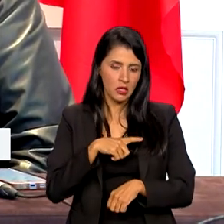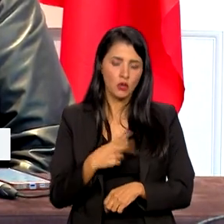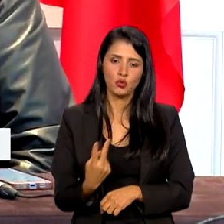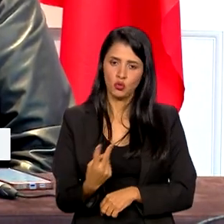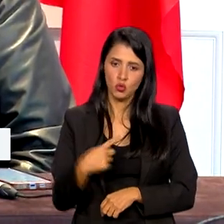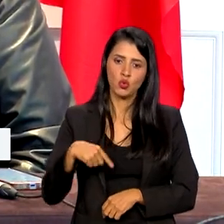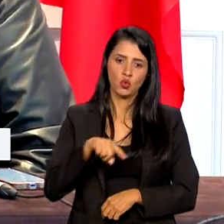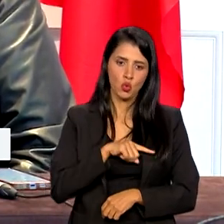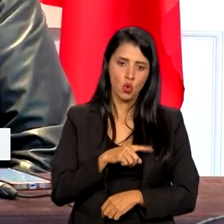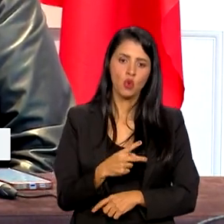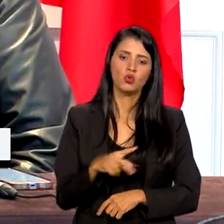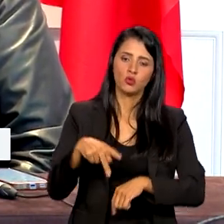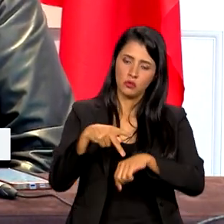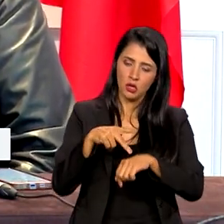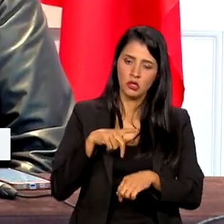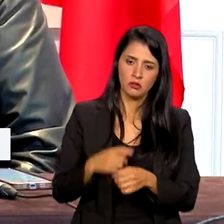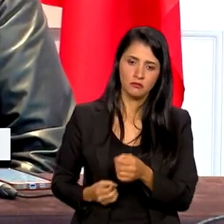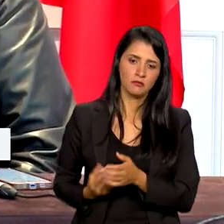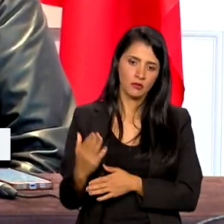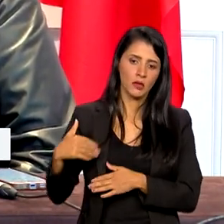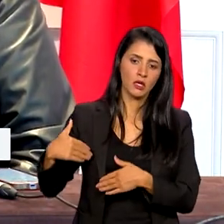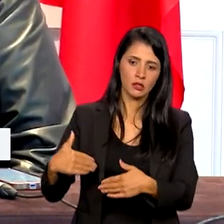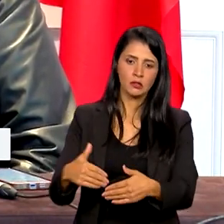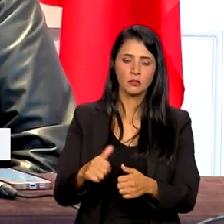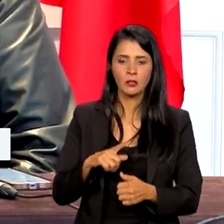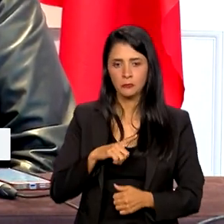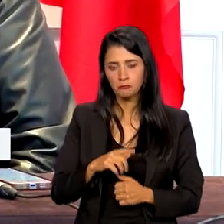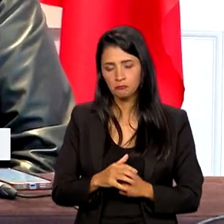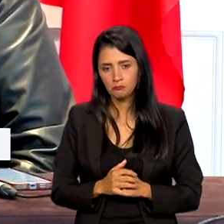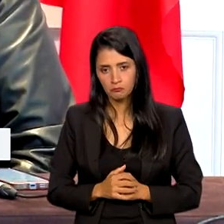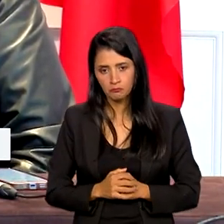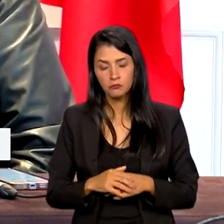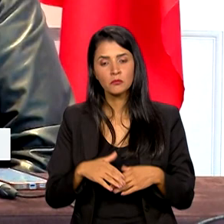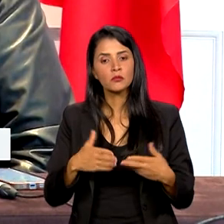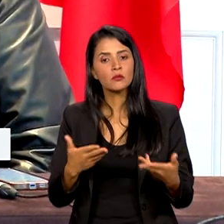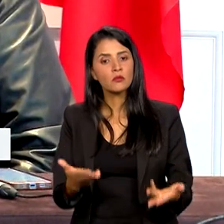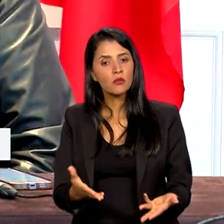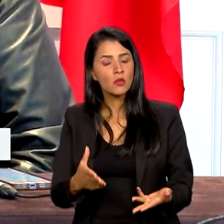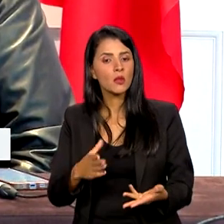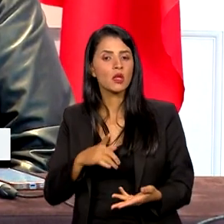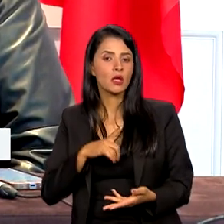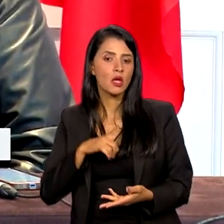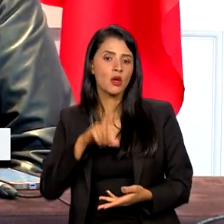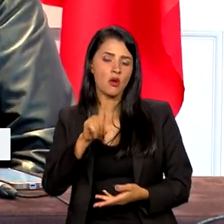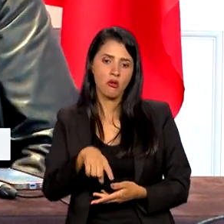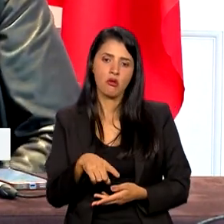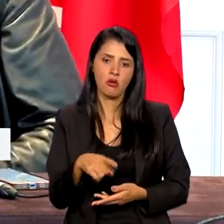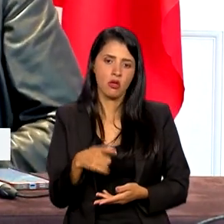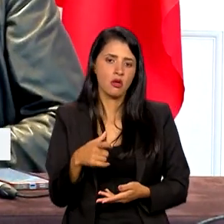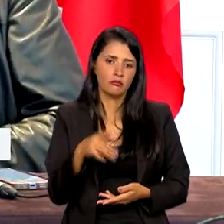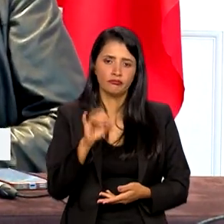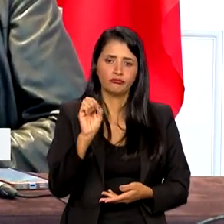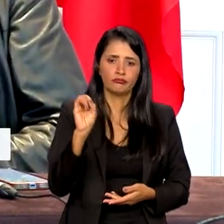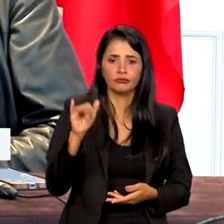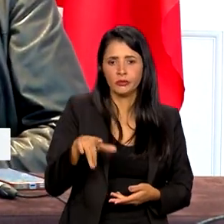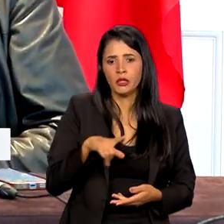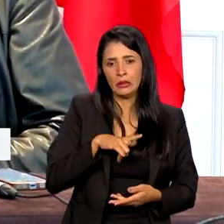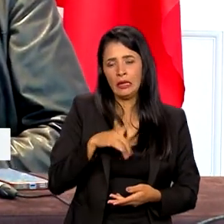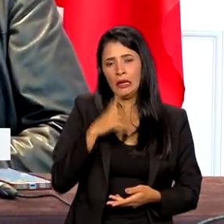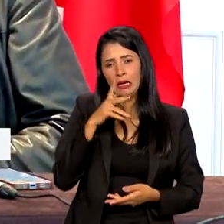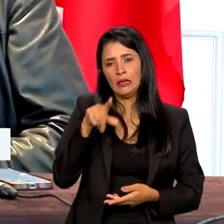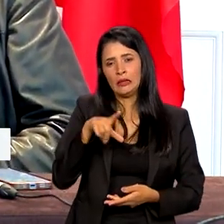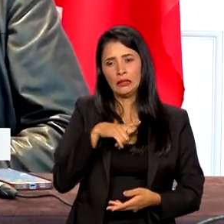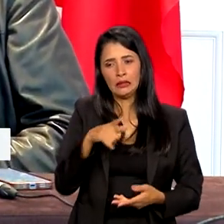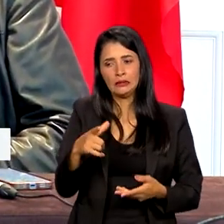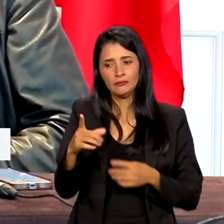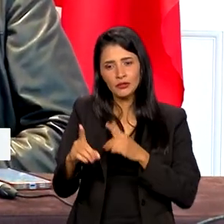que os nossos países construíram ao longo desses anos. Então, é óbvio que há um déficit